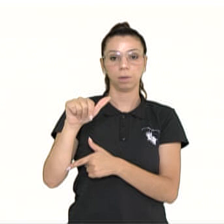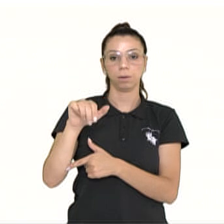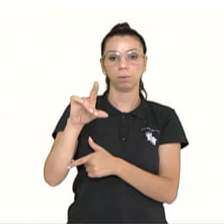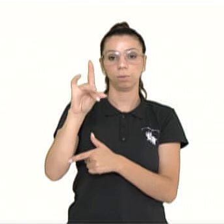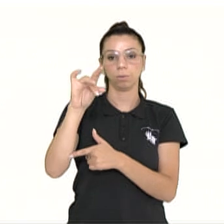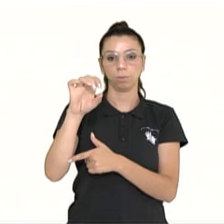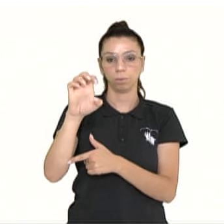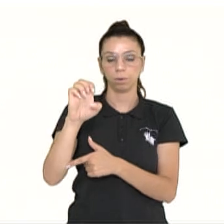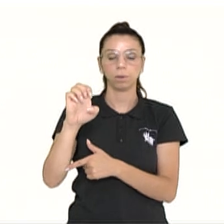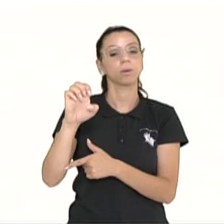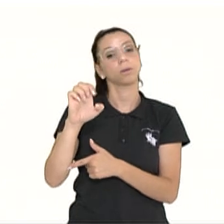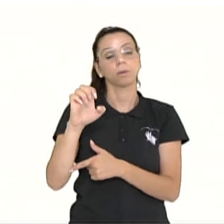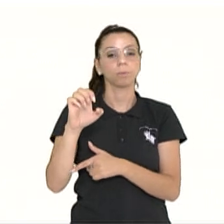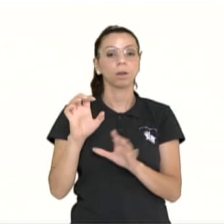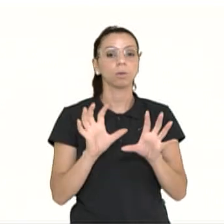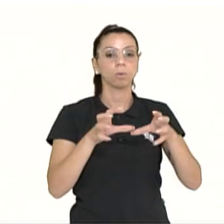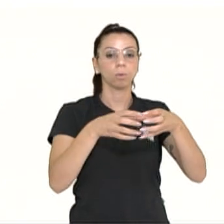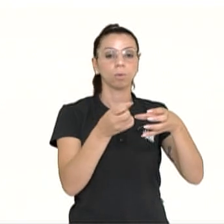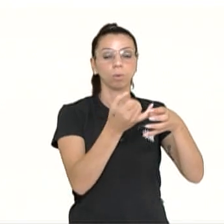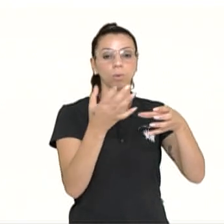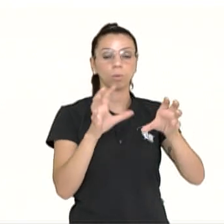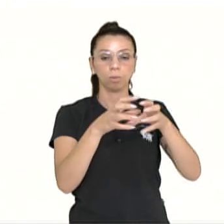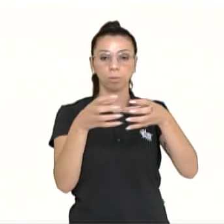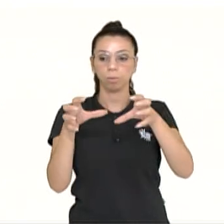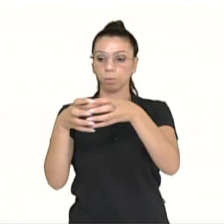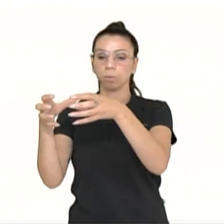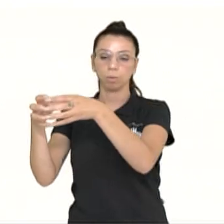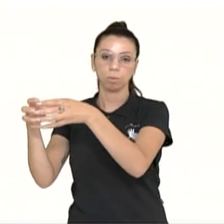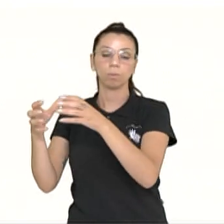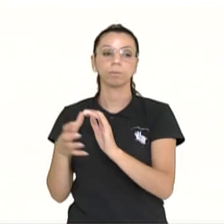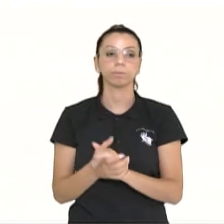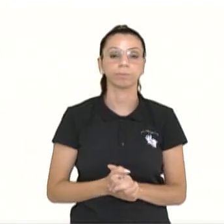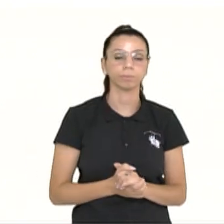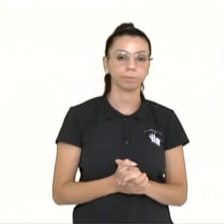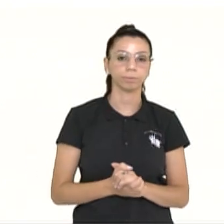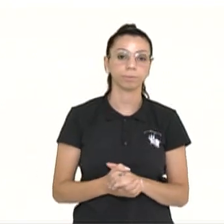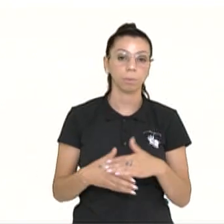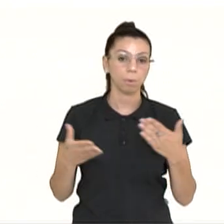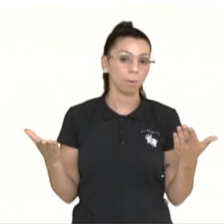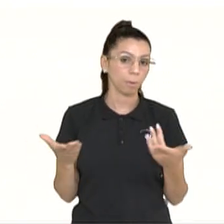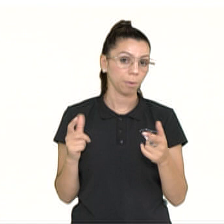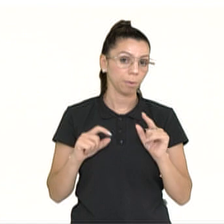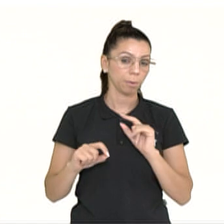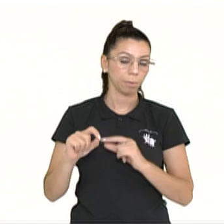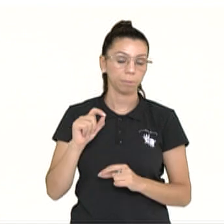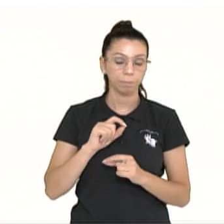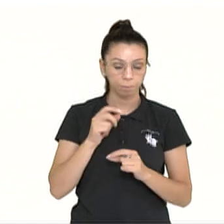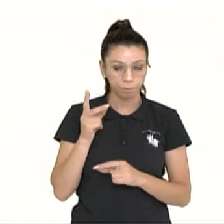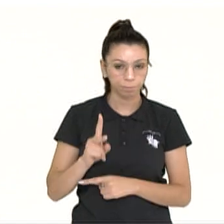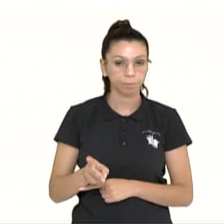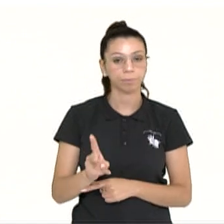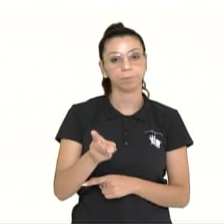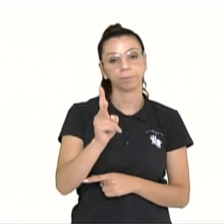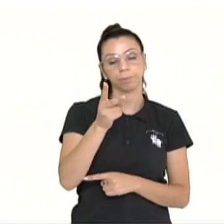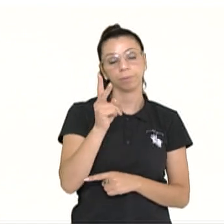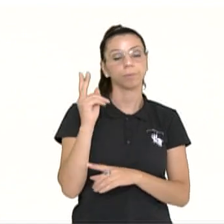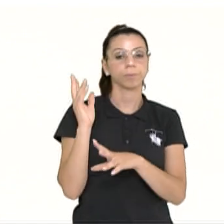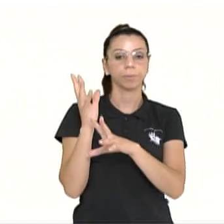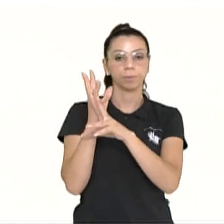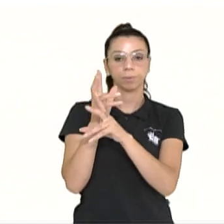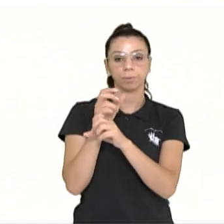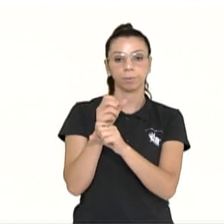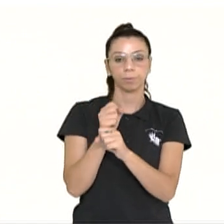de classes da amostra. Então, nesta aula nós vamos continuar, nós vamos rever ainda com uma